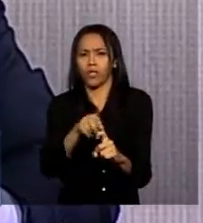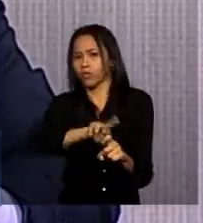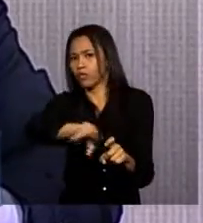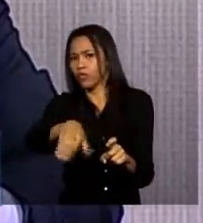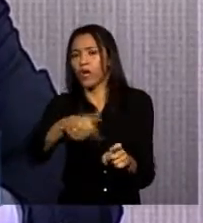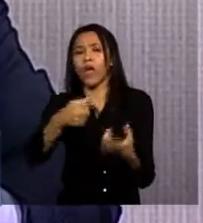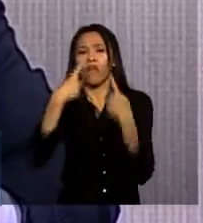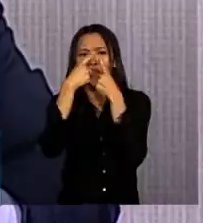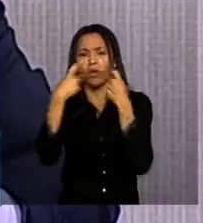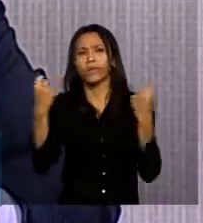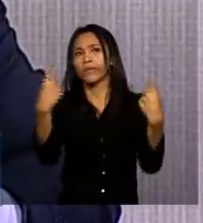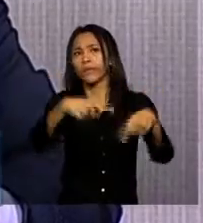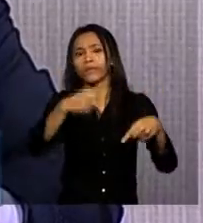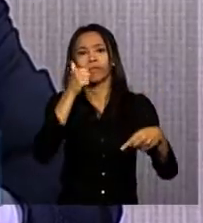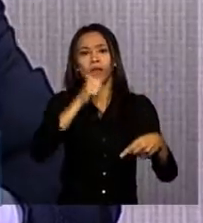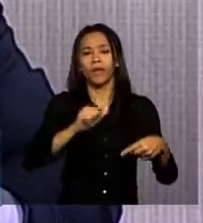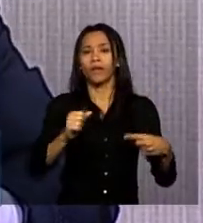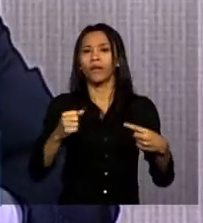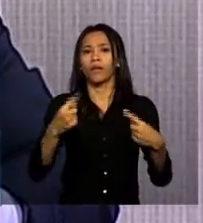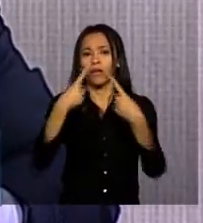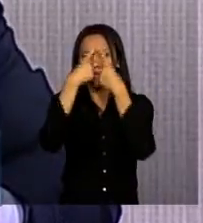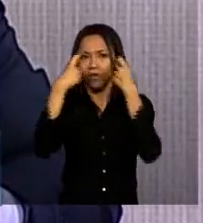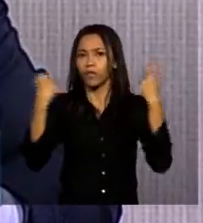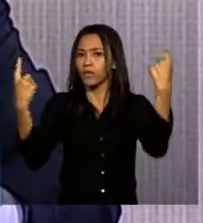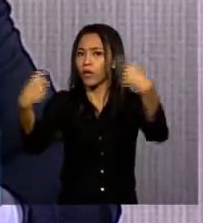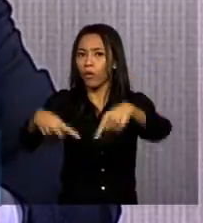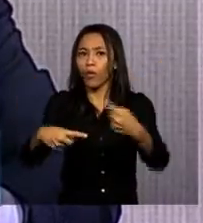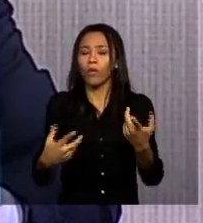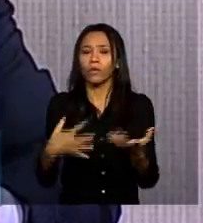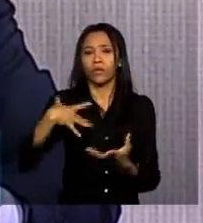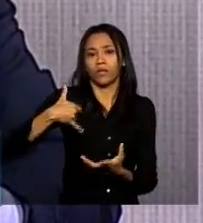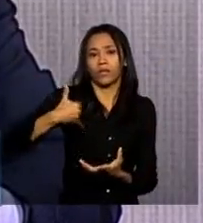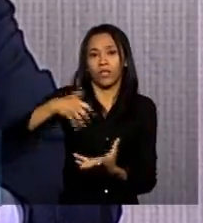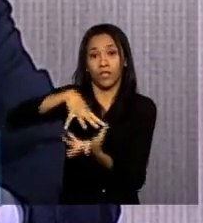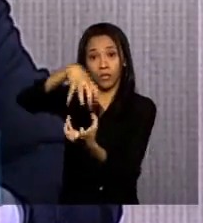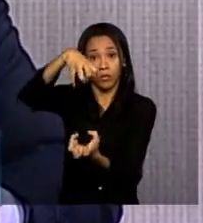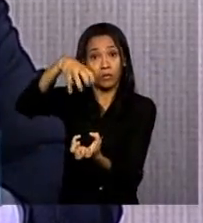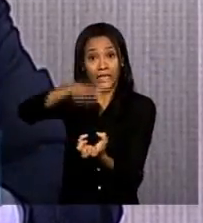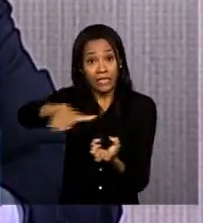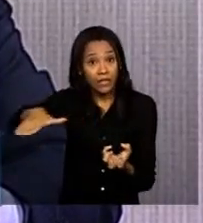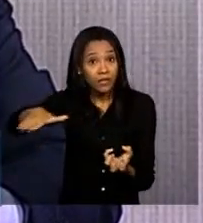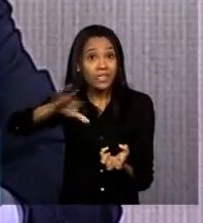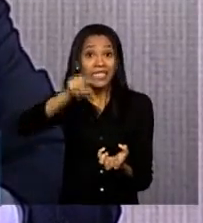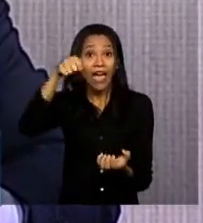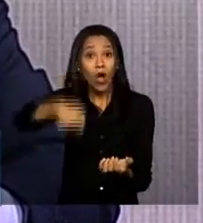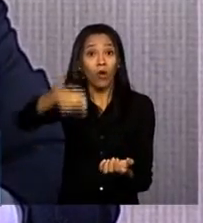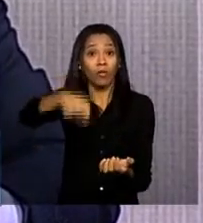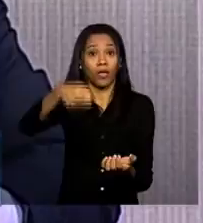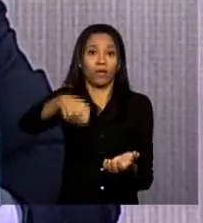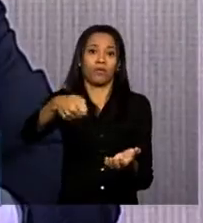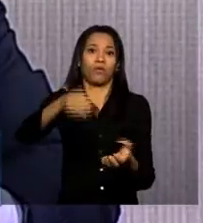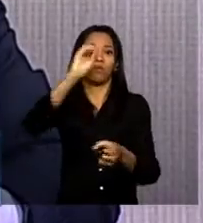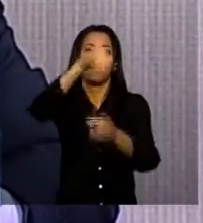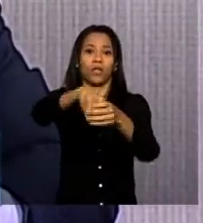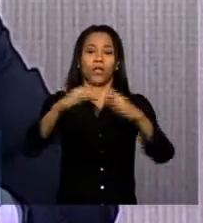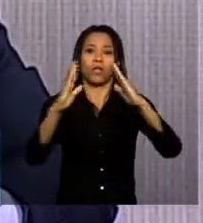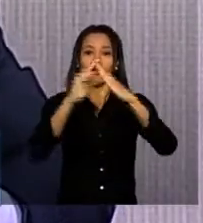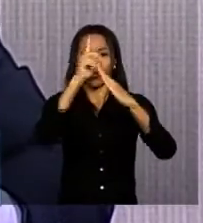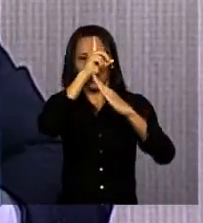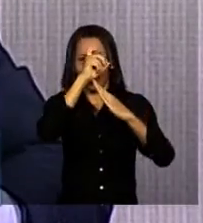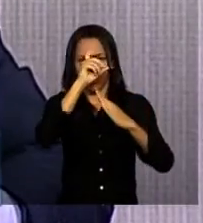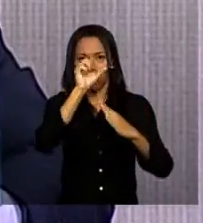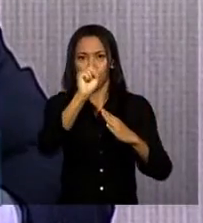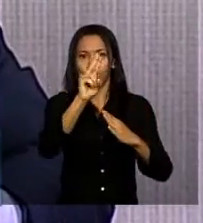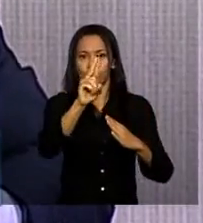a mulher, contra o idoso, enfim, contra a pessoa, passou a ser de notificação obrigatória no âmbito do SUS. Com isso,